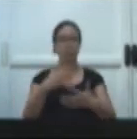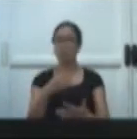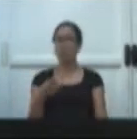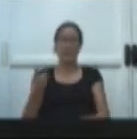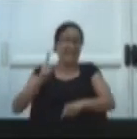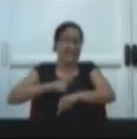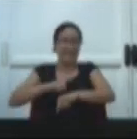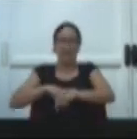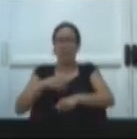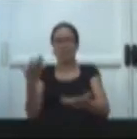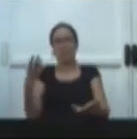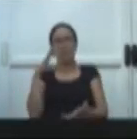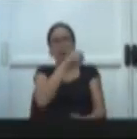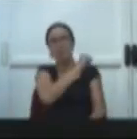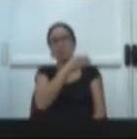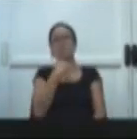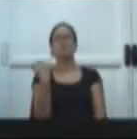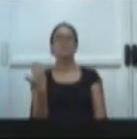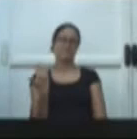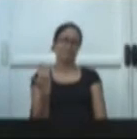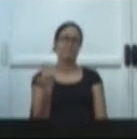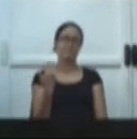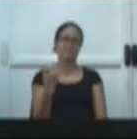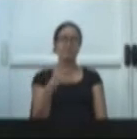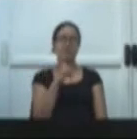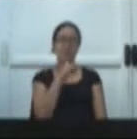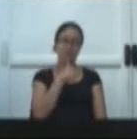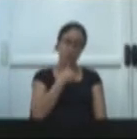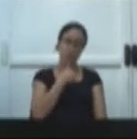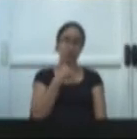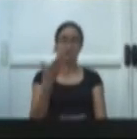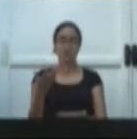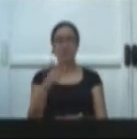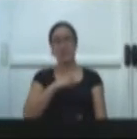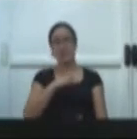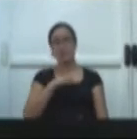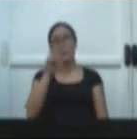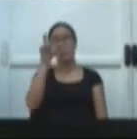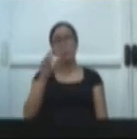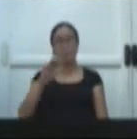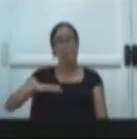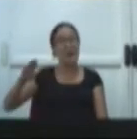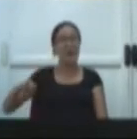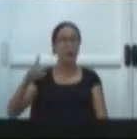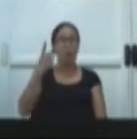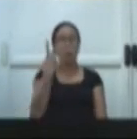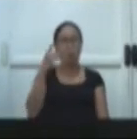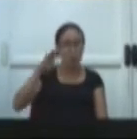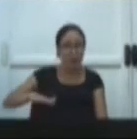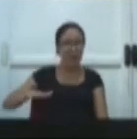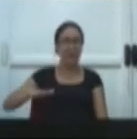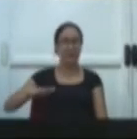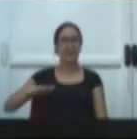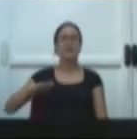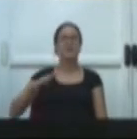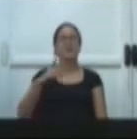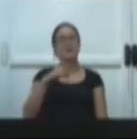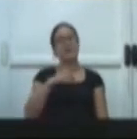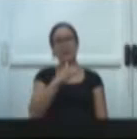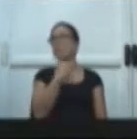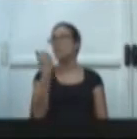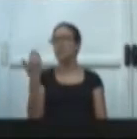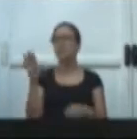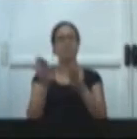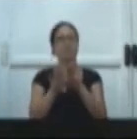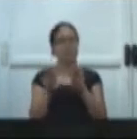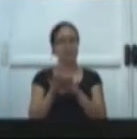no hospital aqui da cidade de Limeira. Lamentável, meus pêsames à família. Estamos num momento de emergência.